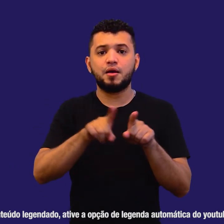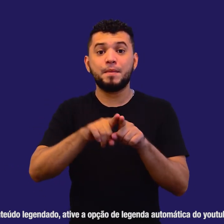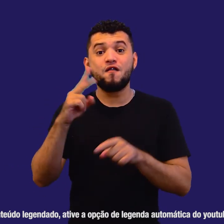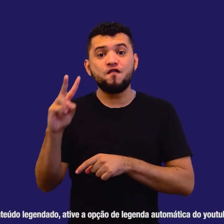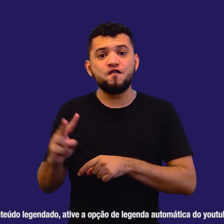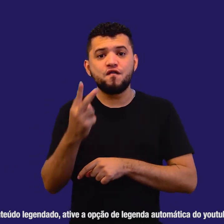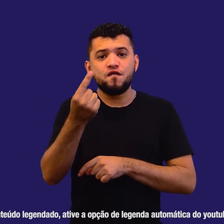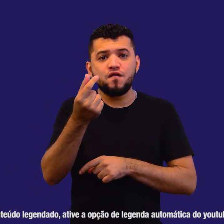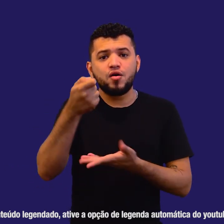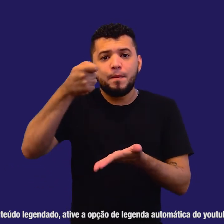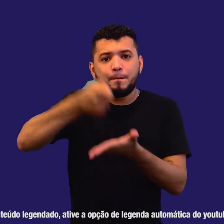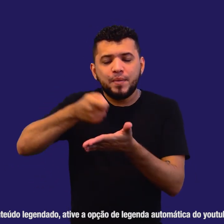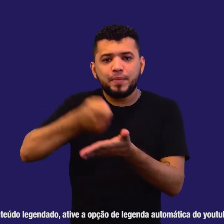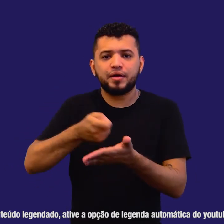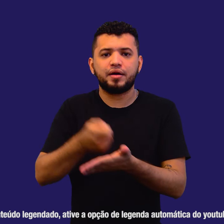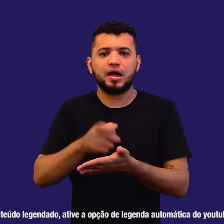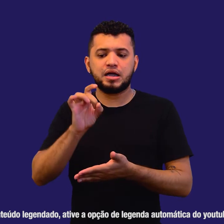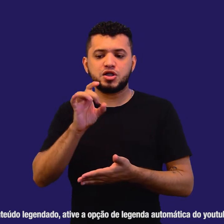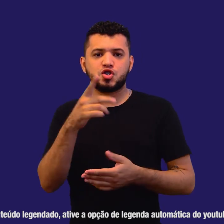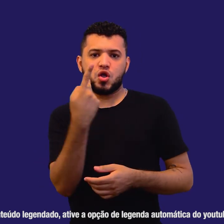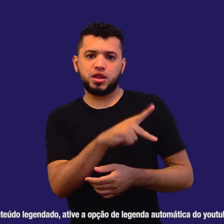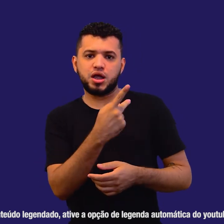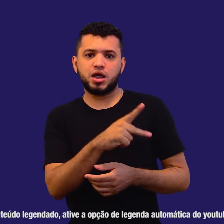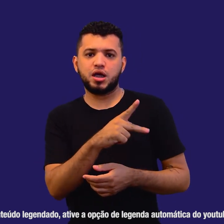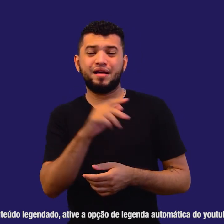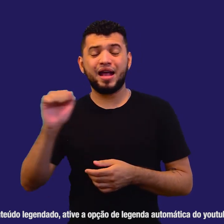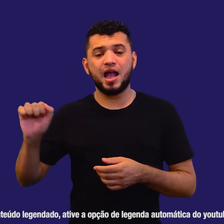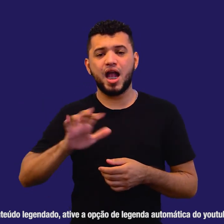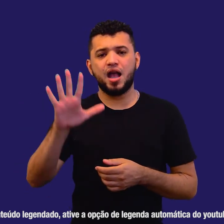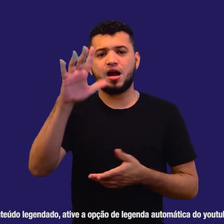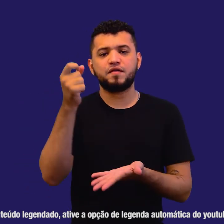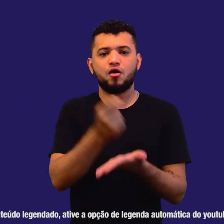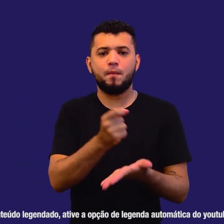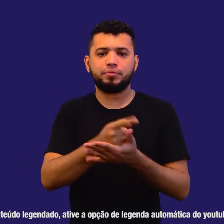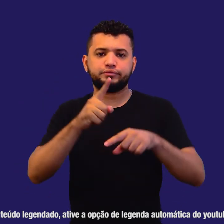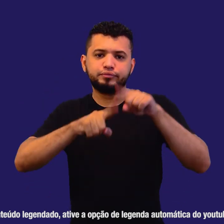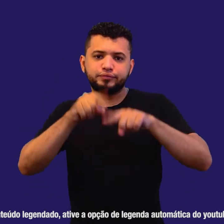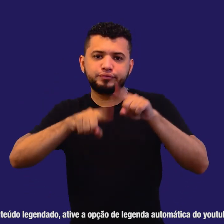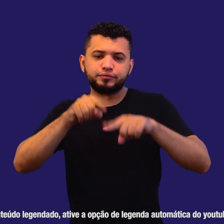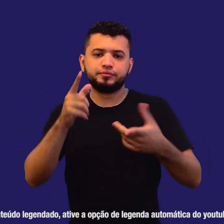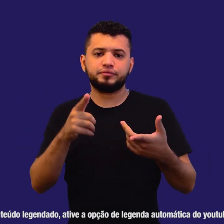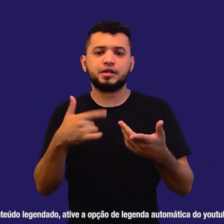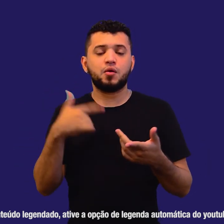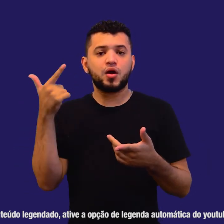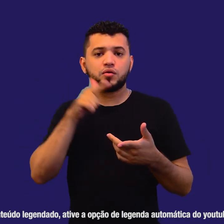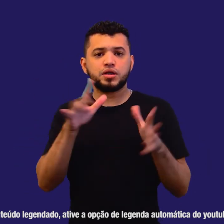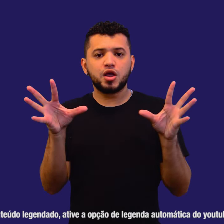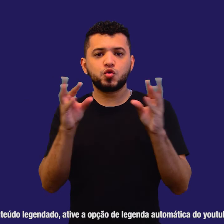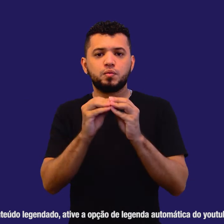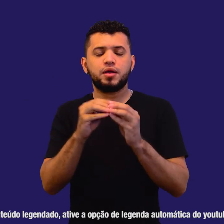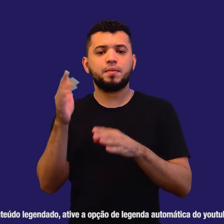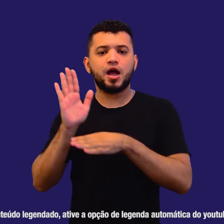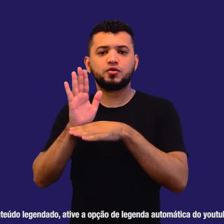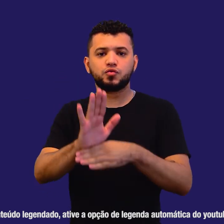de quem tem alguma coisa que é só dele, um equipamento, ele é muito caro hoje, sabe? Então, essa otimização é um caminho